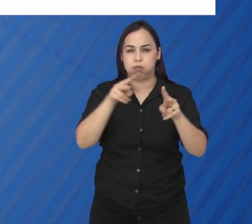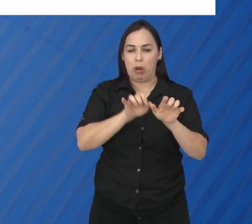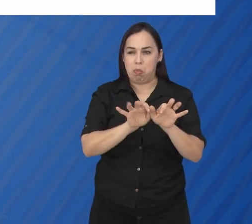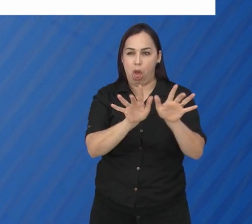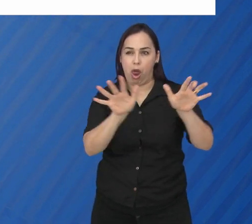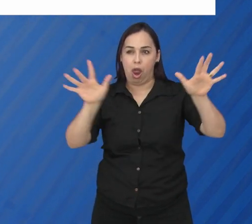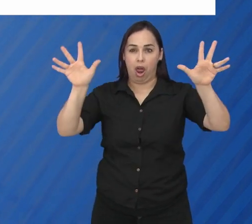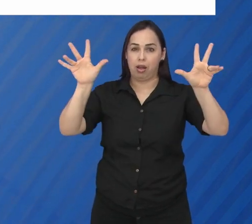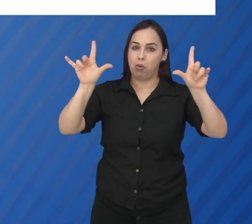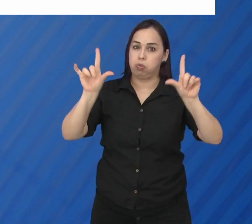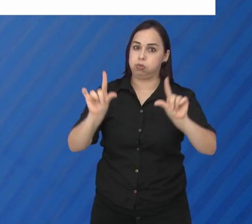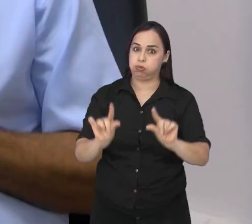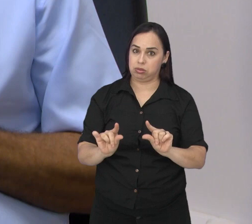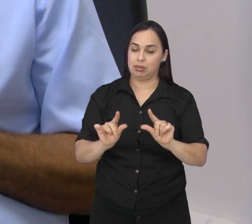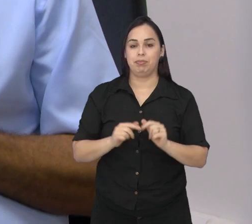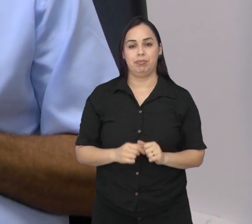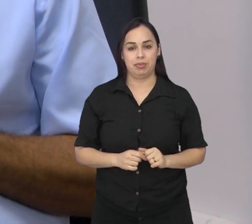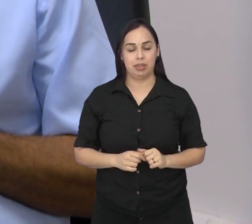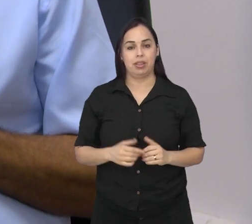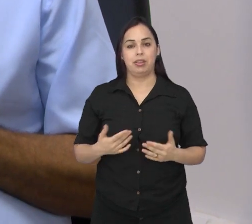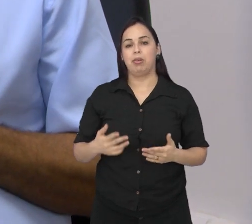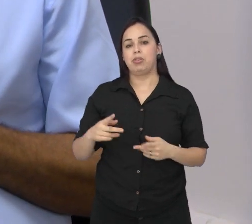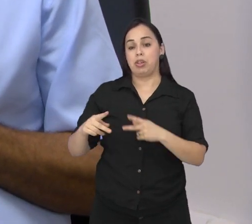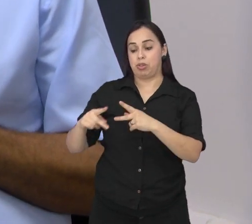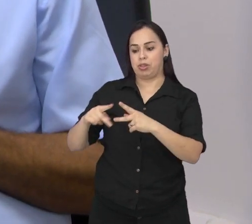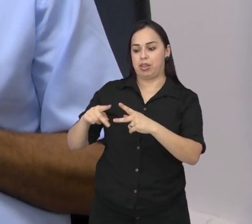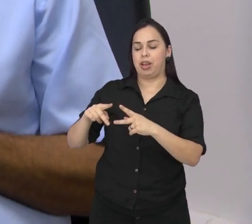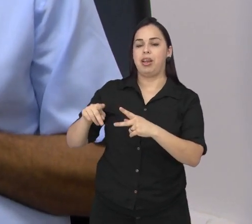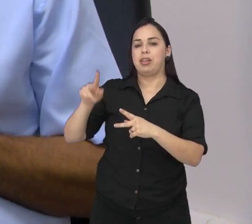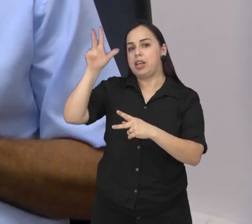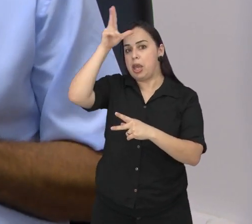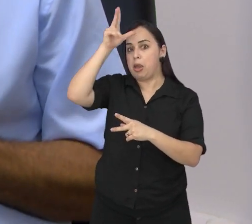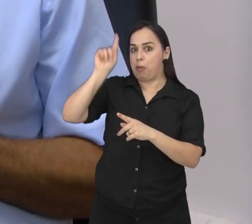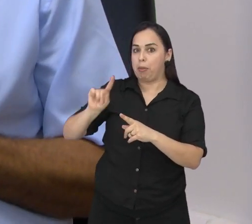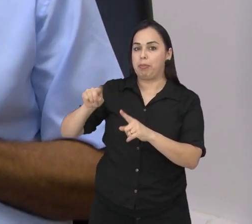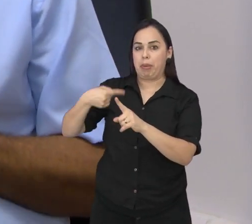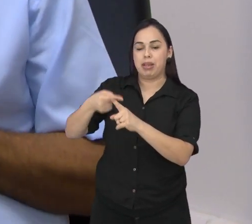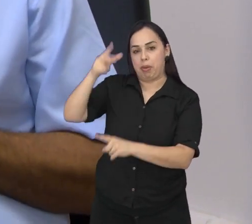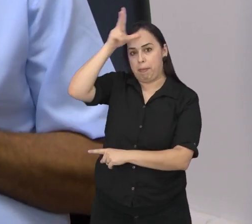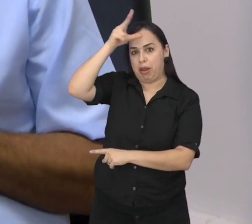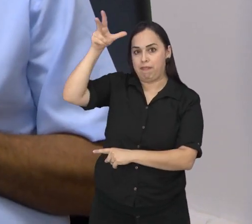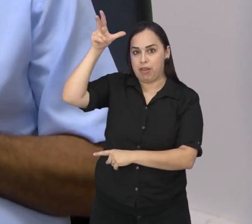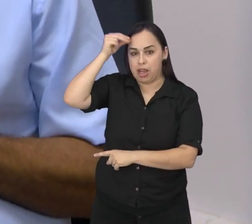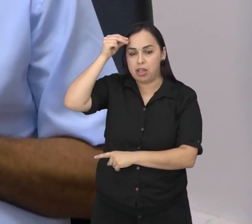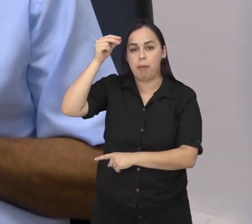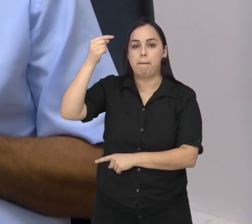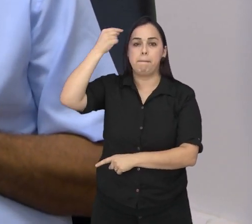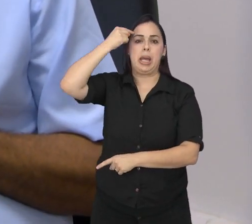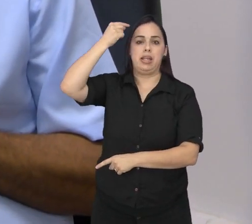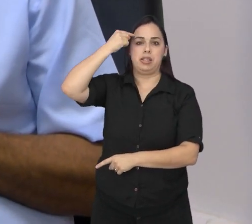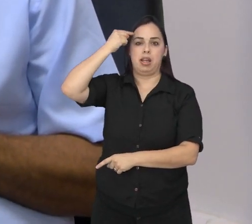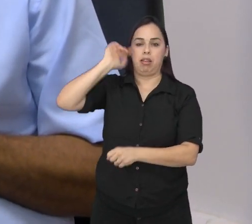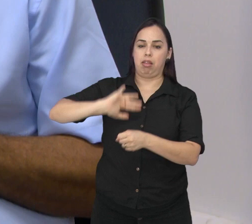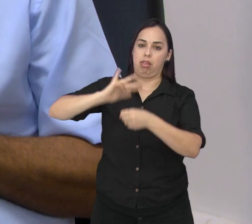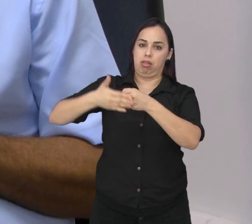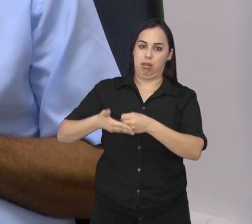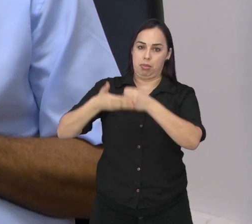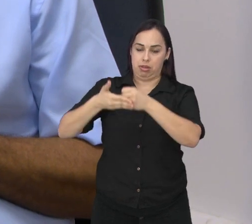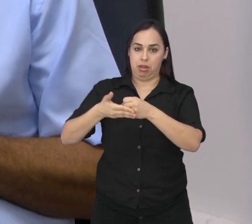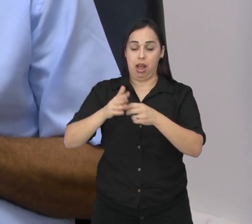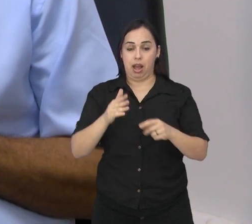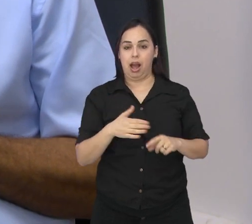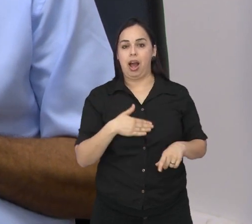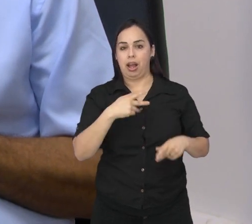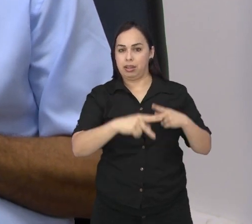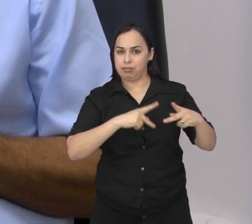à saúde das pessoas. São José dos Campos já pensa nisso, o prefeito já faz isso. Hoje nós somos uma cidade inteligente, né? Falamos